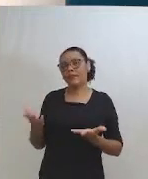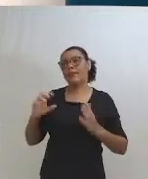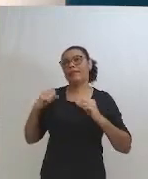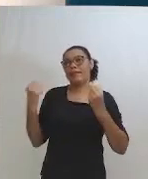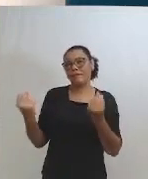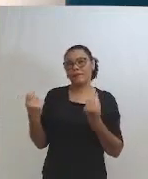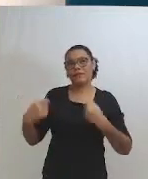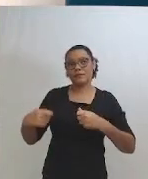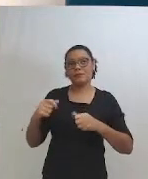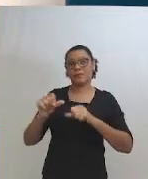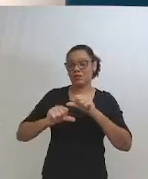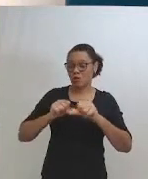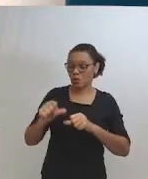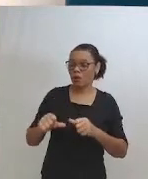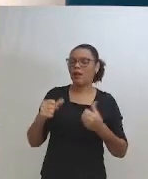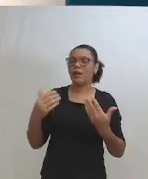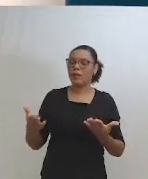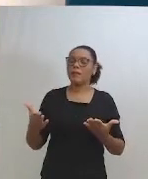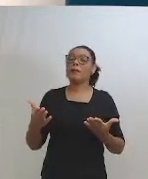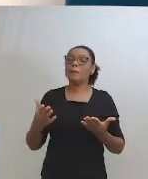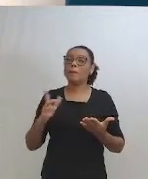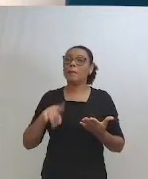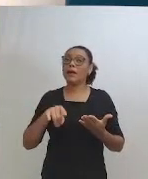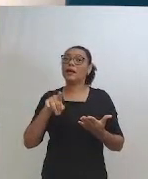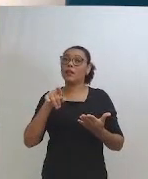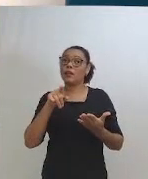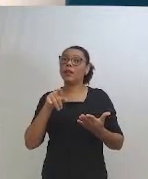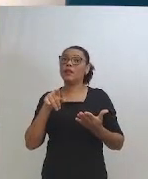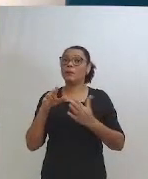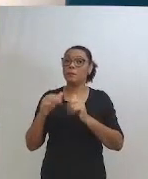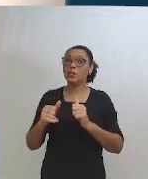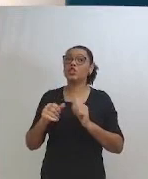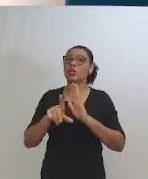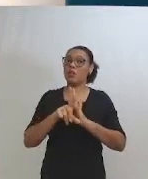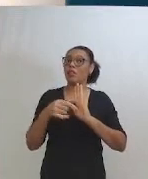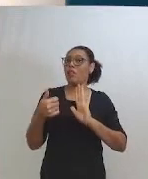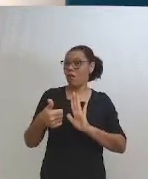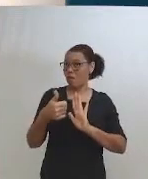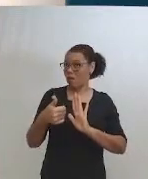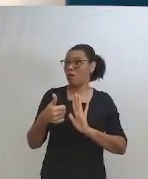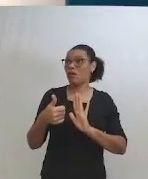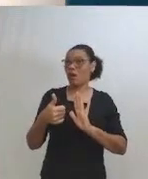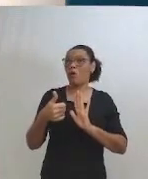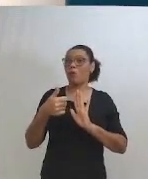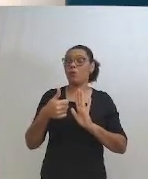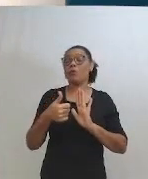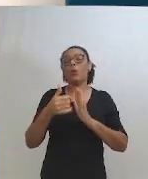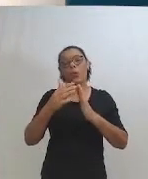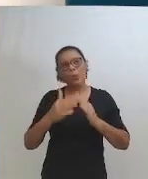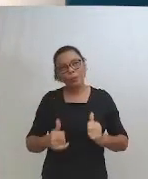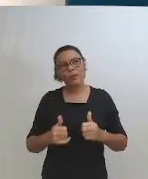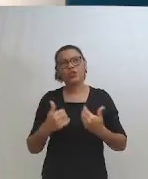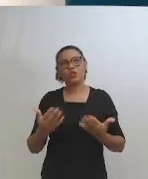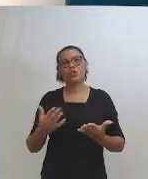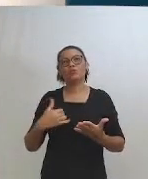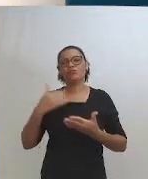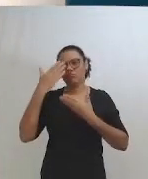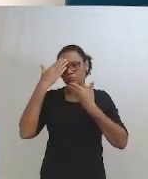considerar ilegal a requisição e, portanto, desentranhar esses documentos dos autos. Muito obrigada, excelência.